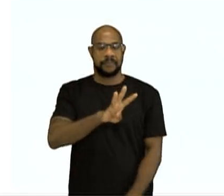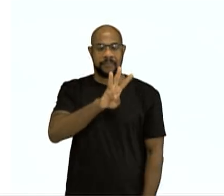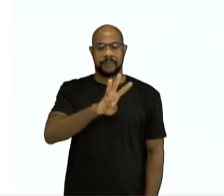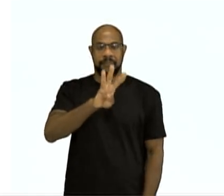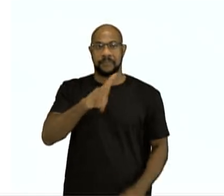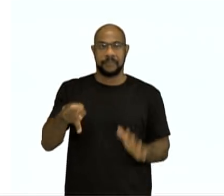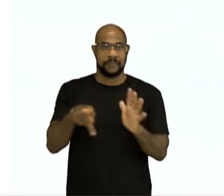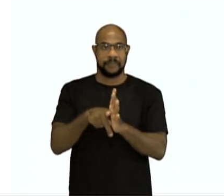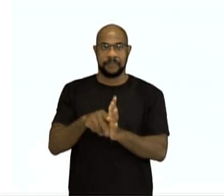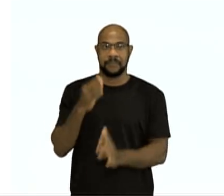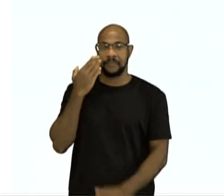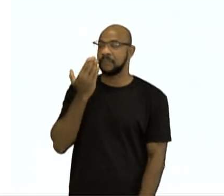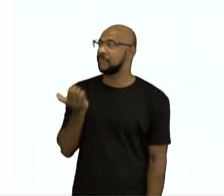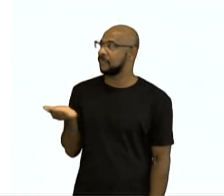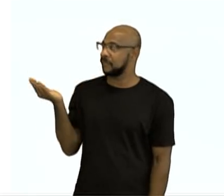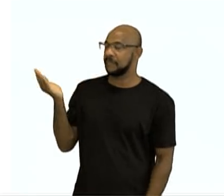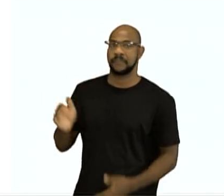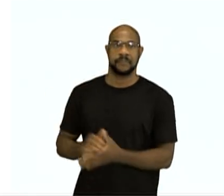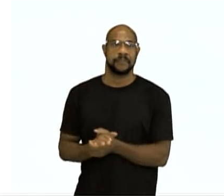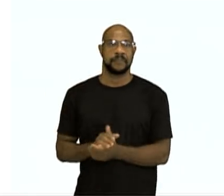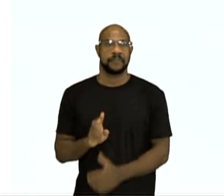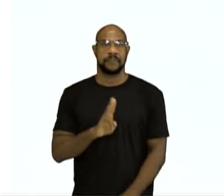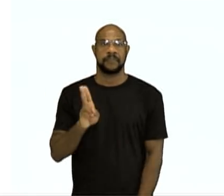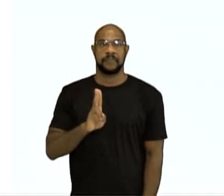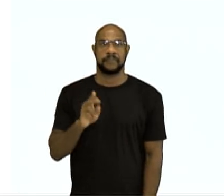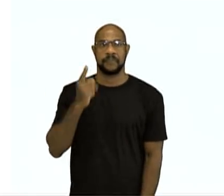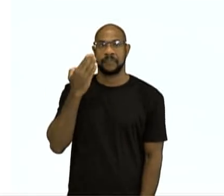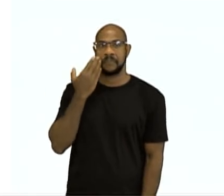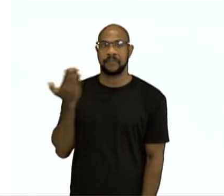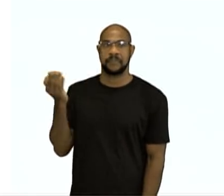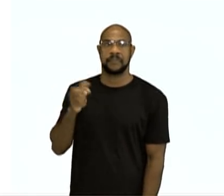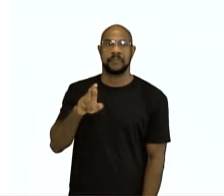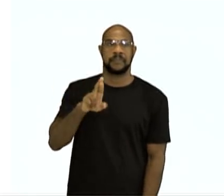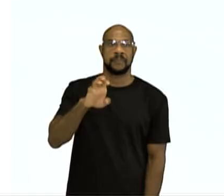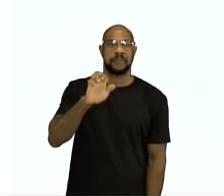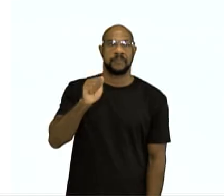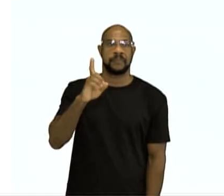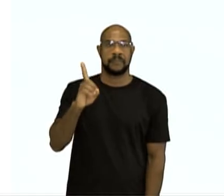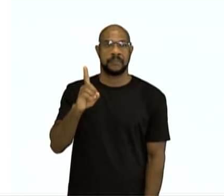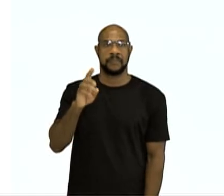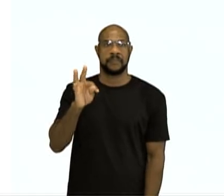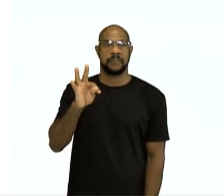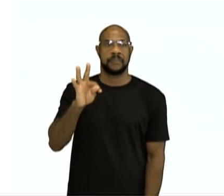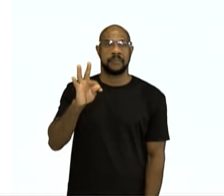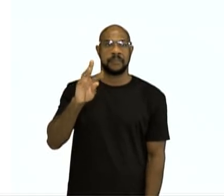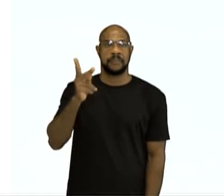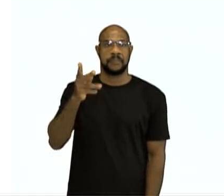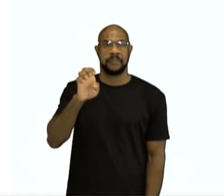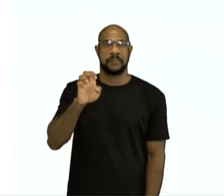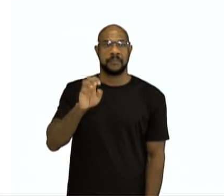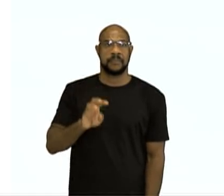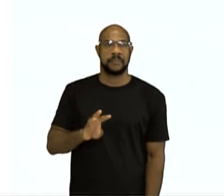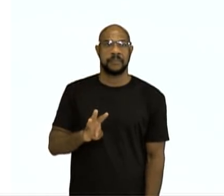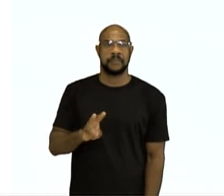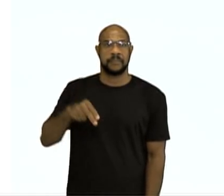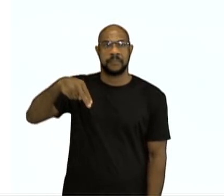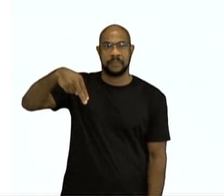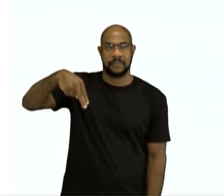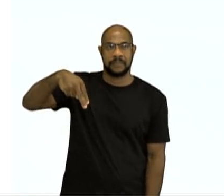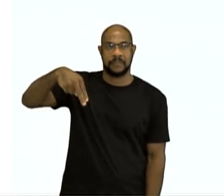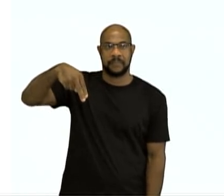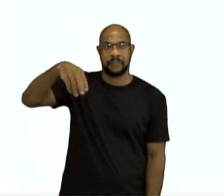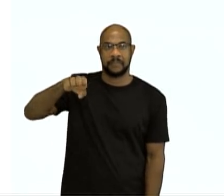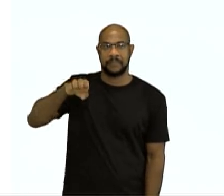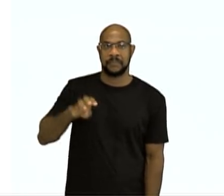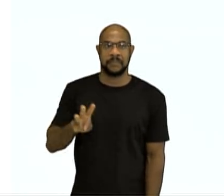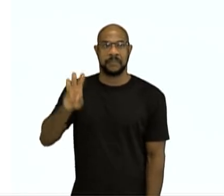internet, chama-se The Times of Israel, então é um jornal de Israel. E vamos ver aqui essa